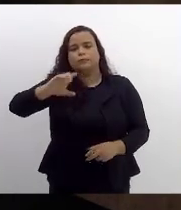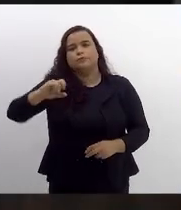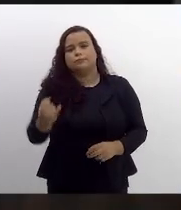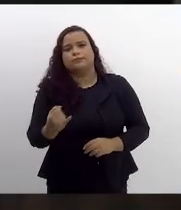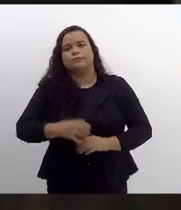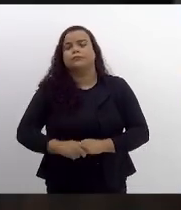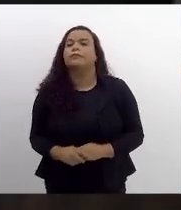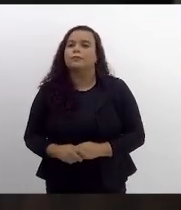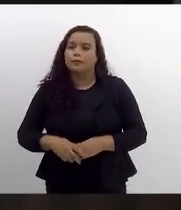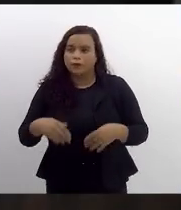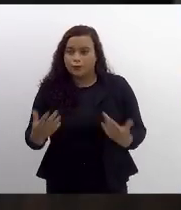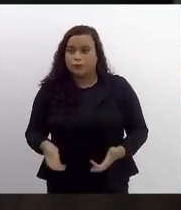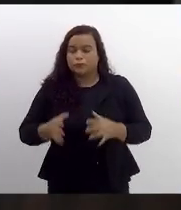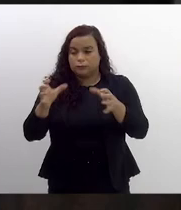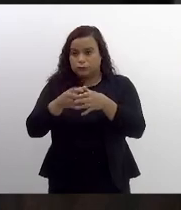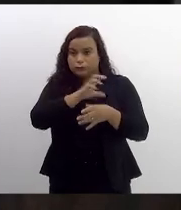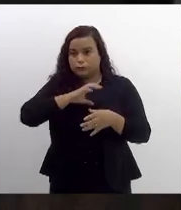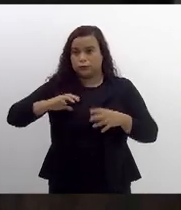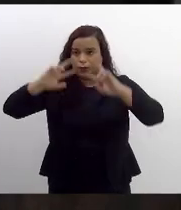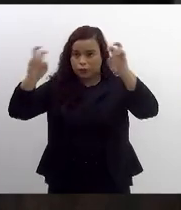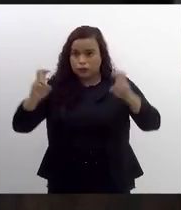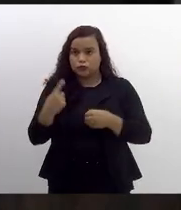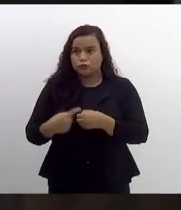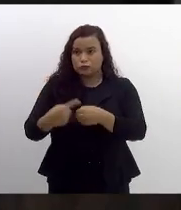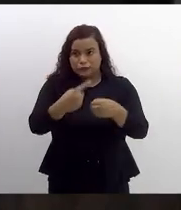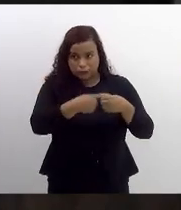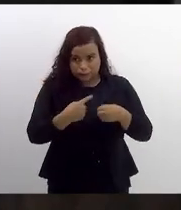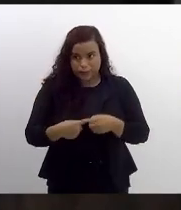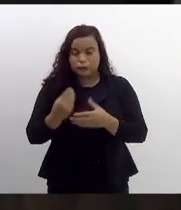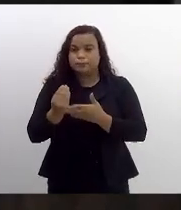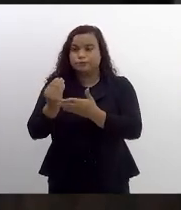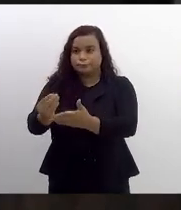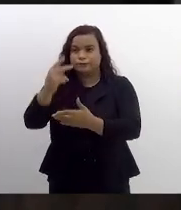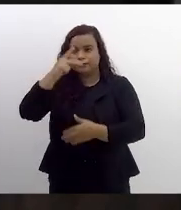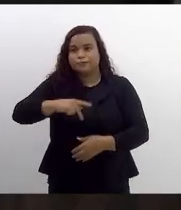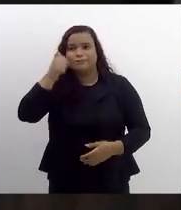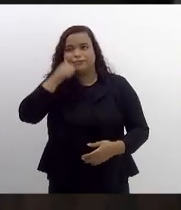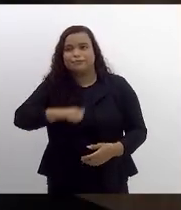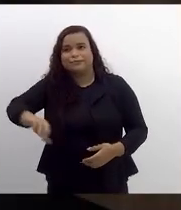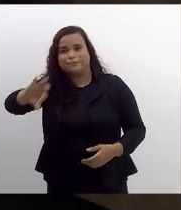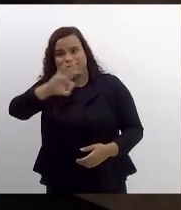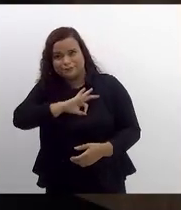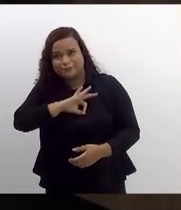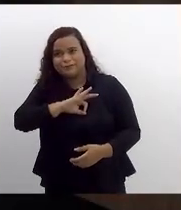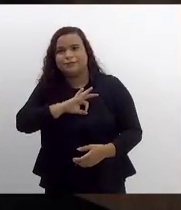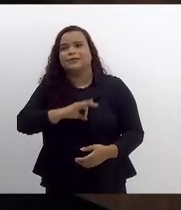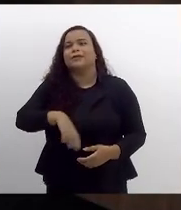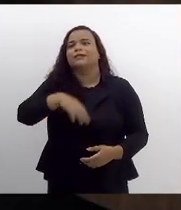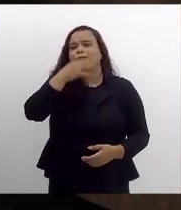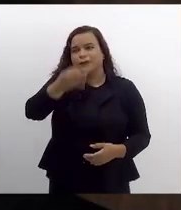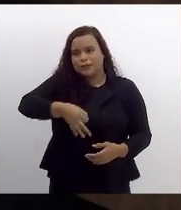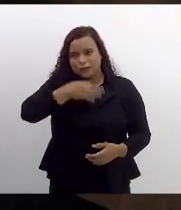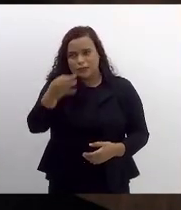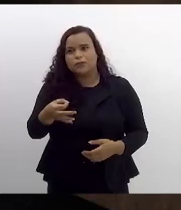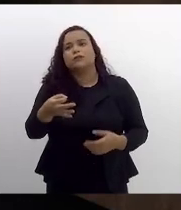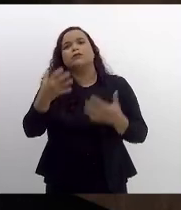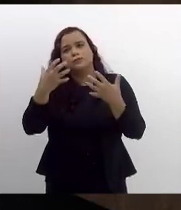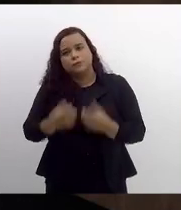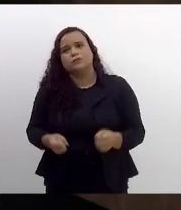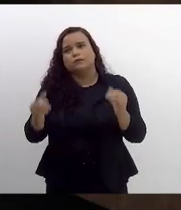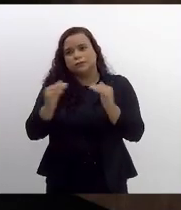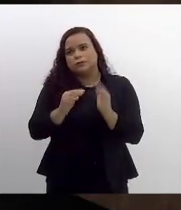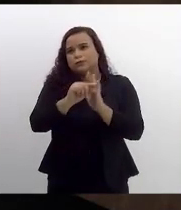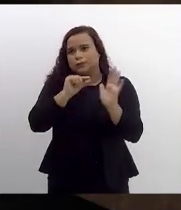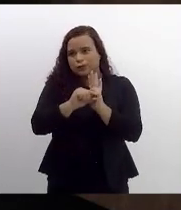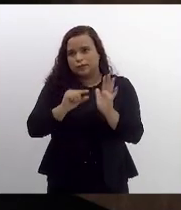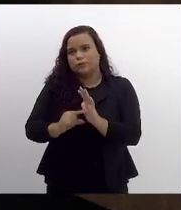ccj com designação da presidência deputada Martha Rocha parecer favorável nos termos do